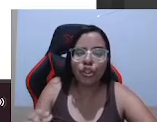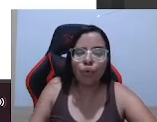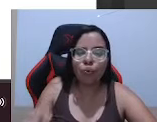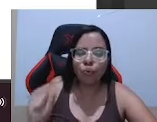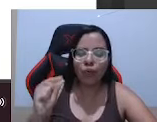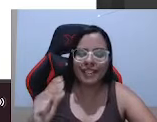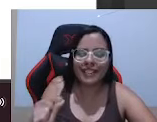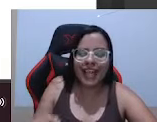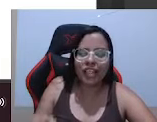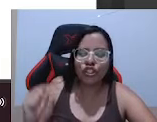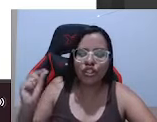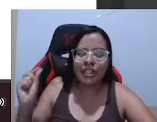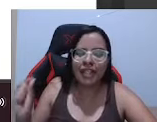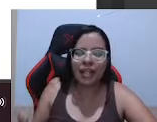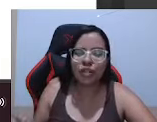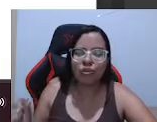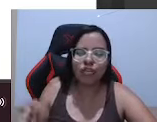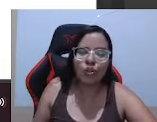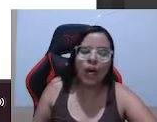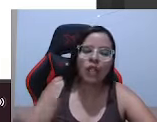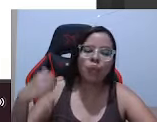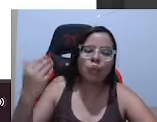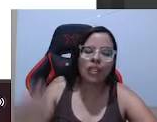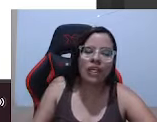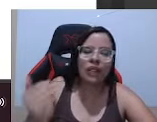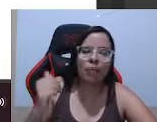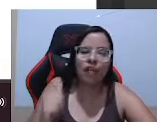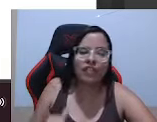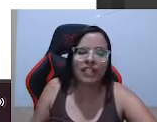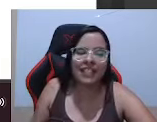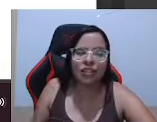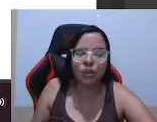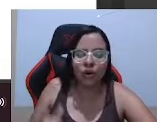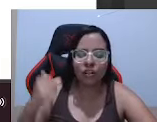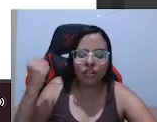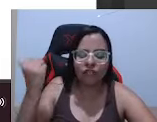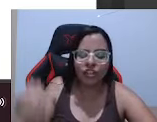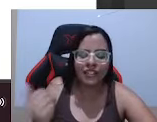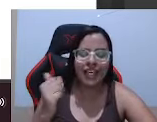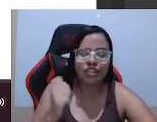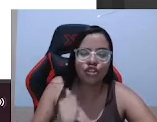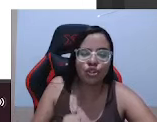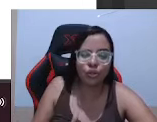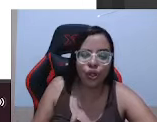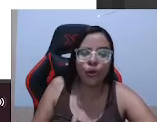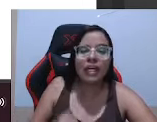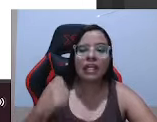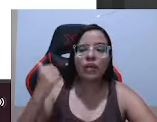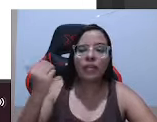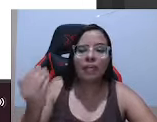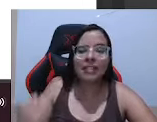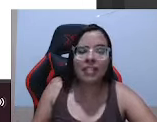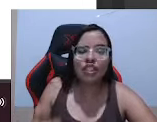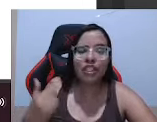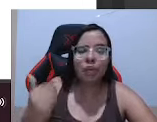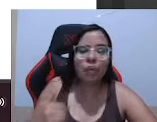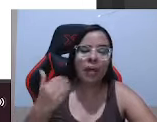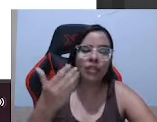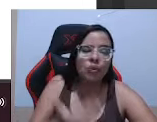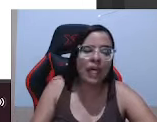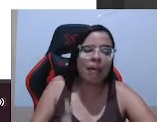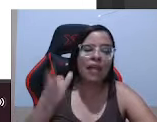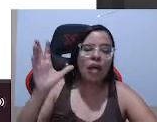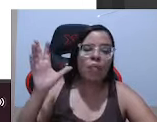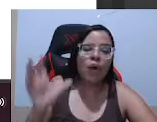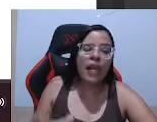21 do 7 de 2024, portanto, a prova vai ser só 27 de julho, então tem bastante tempo